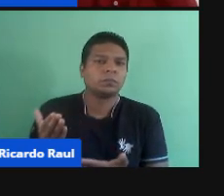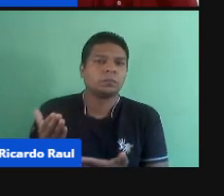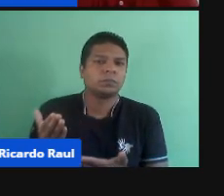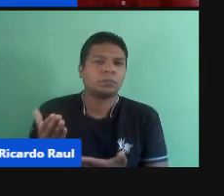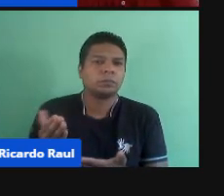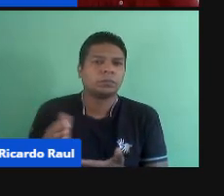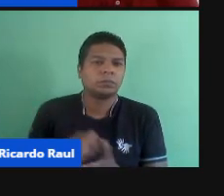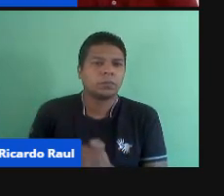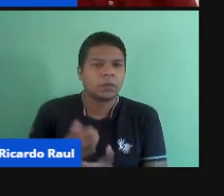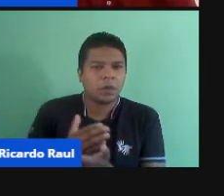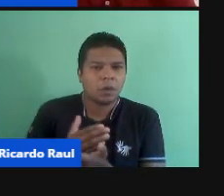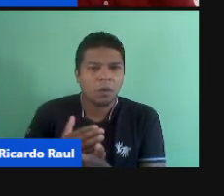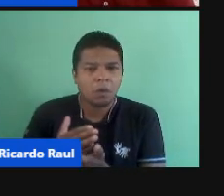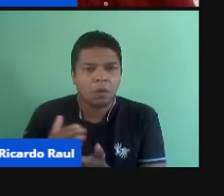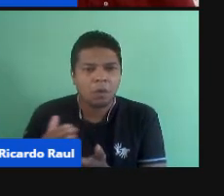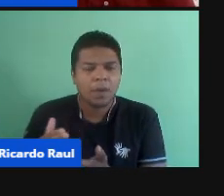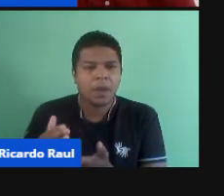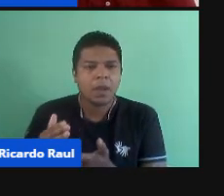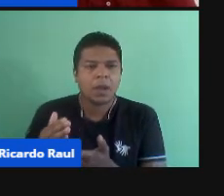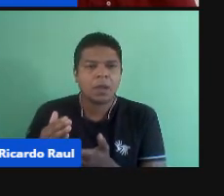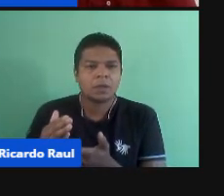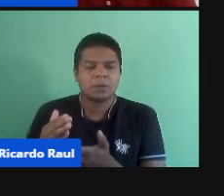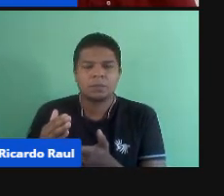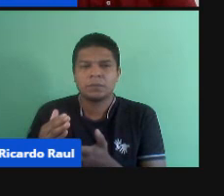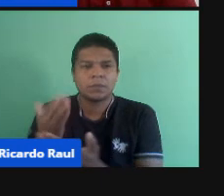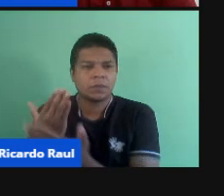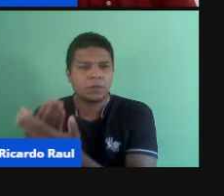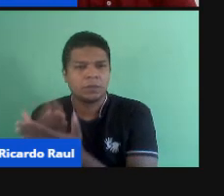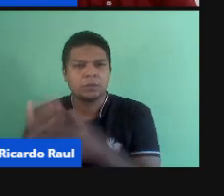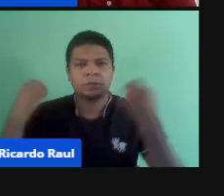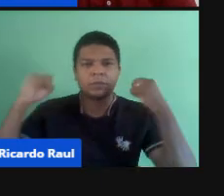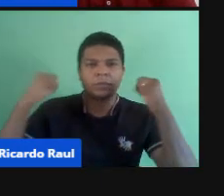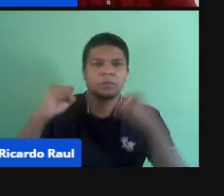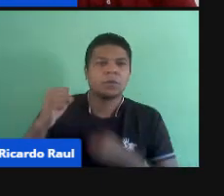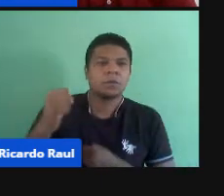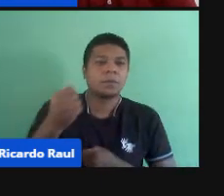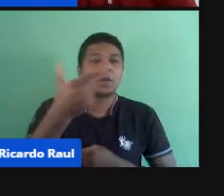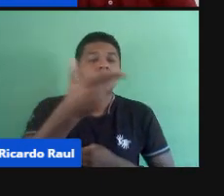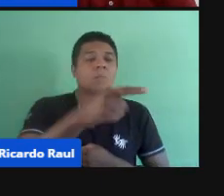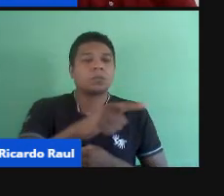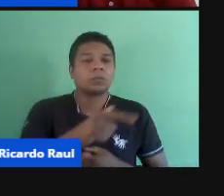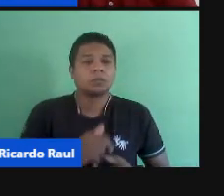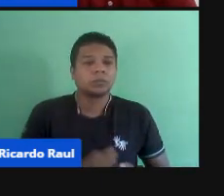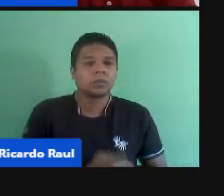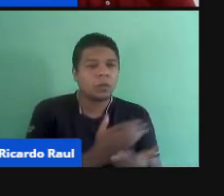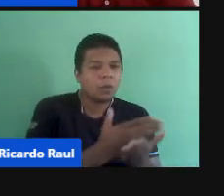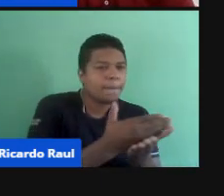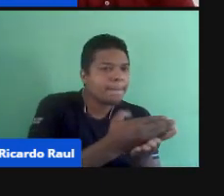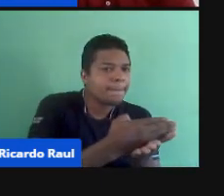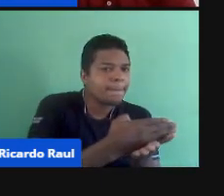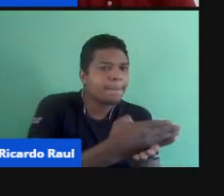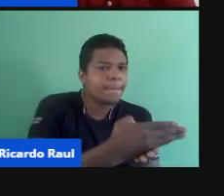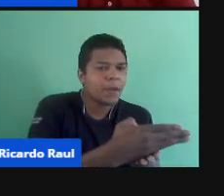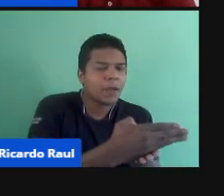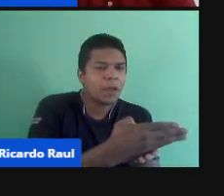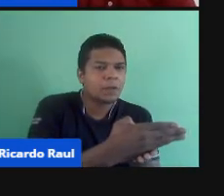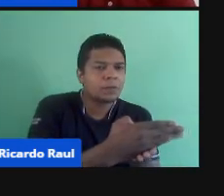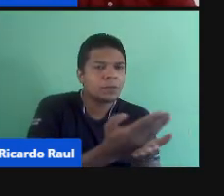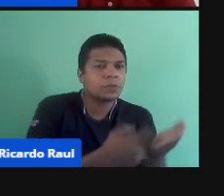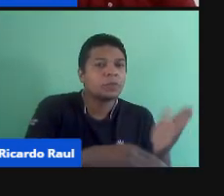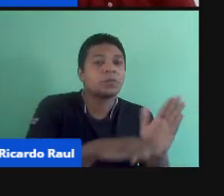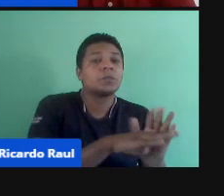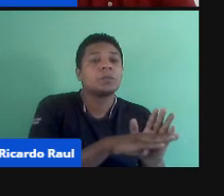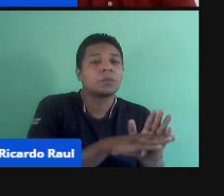ele começa na aula de educação física, para outros ele começa quando o aluno chega para